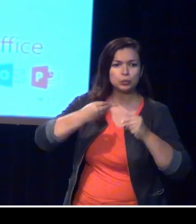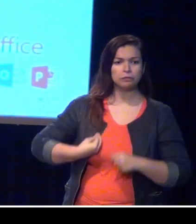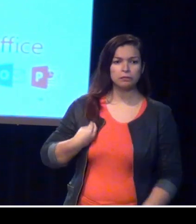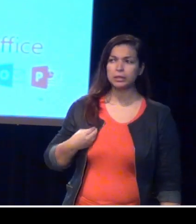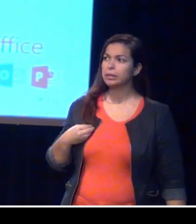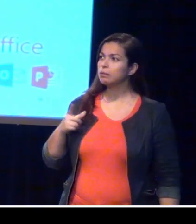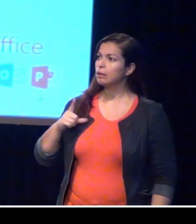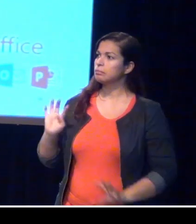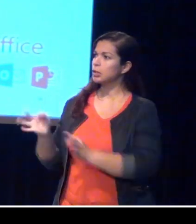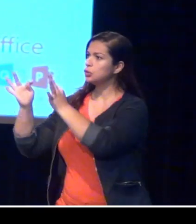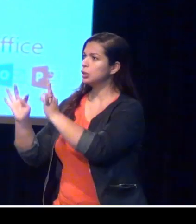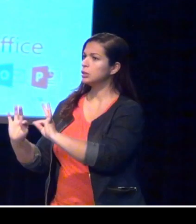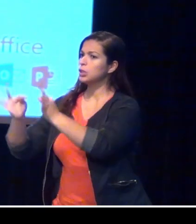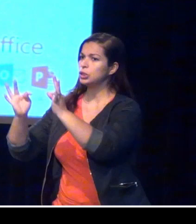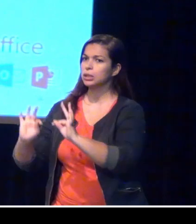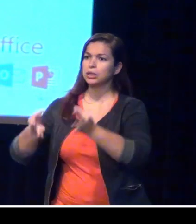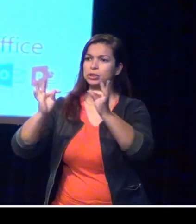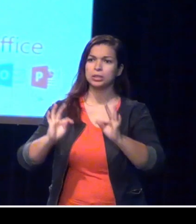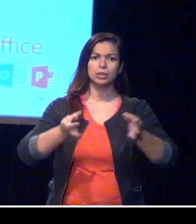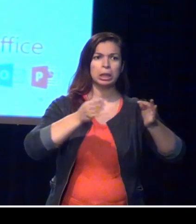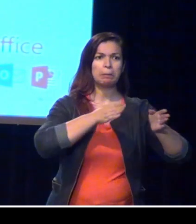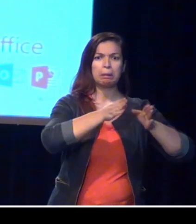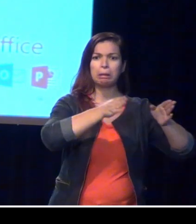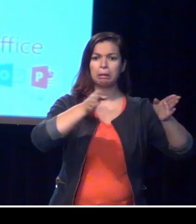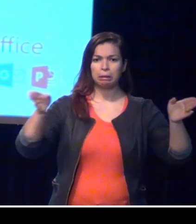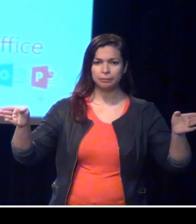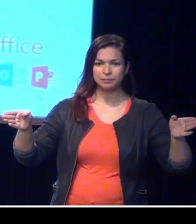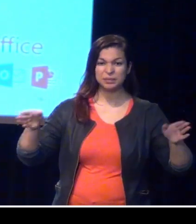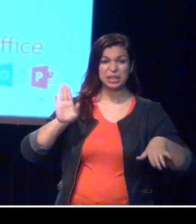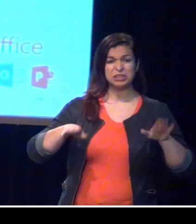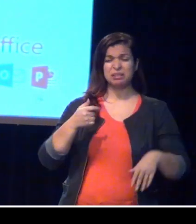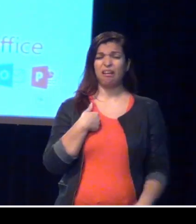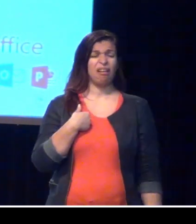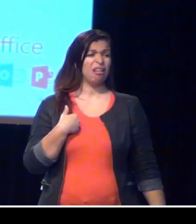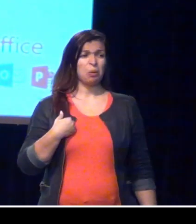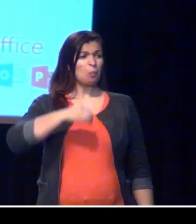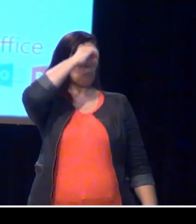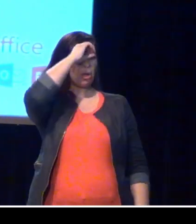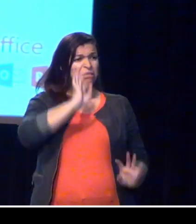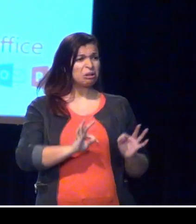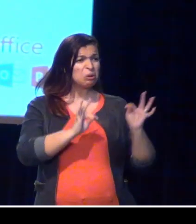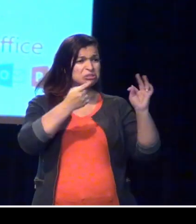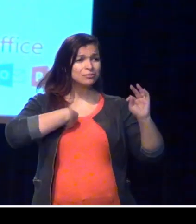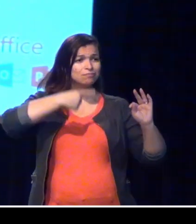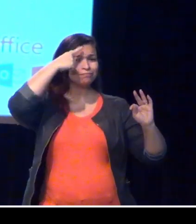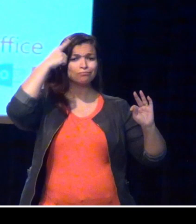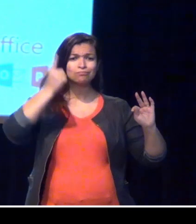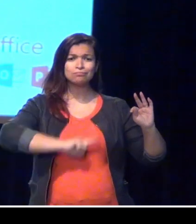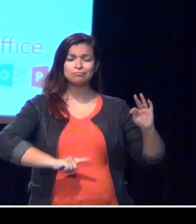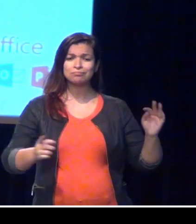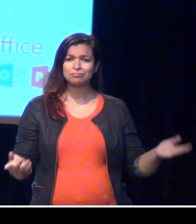tecnologias. Né? E, muitas das vezes, a gente fala, eu não sei usar a tecnologia. Né? A tecnologia parece uma coisa assim,